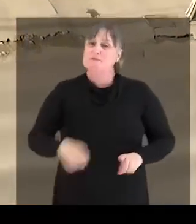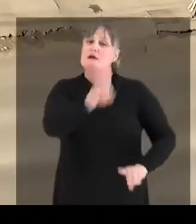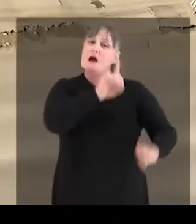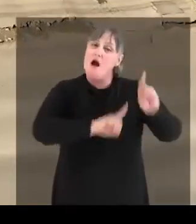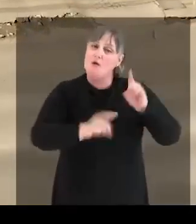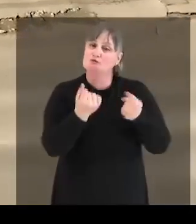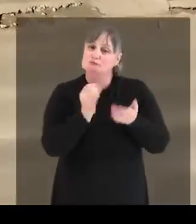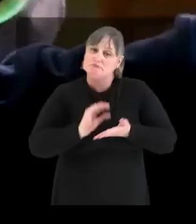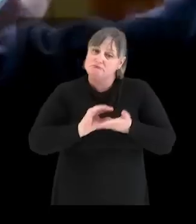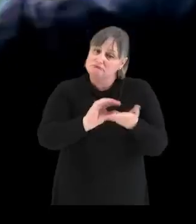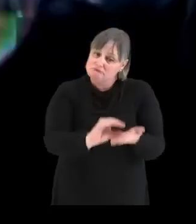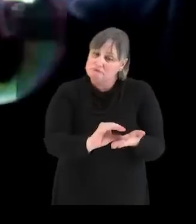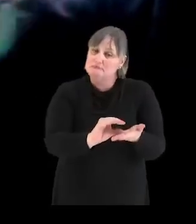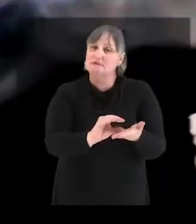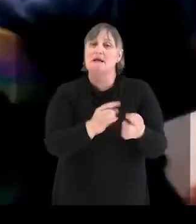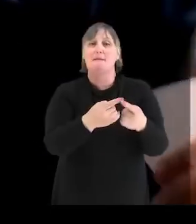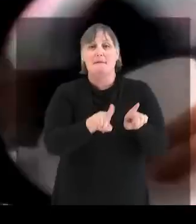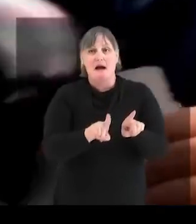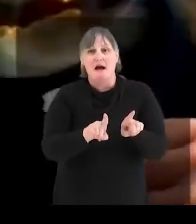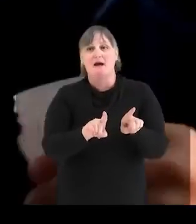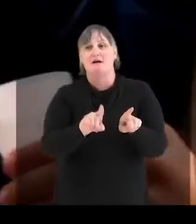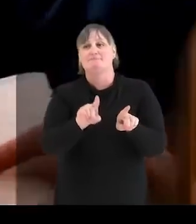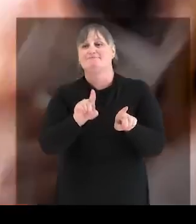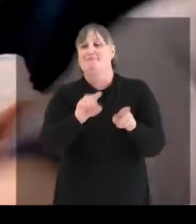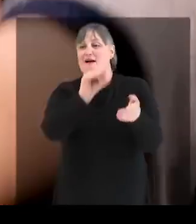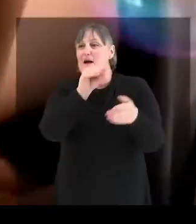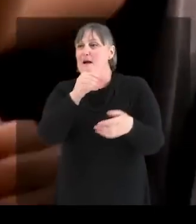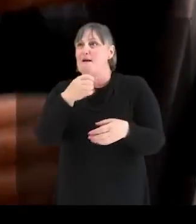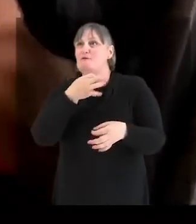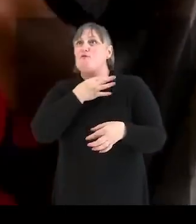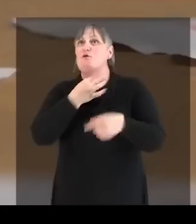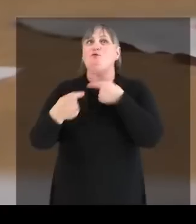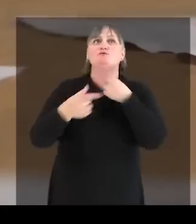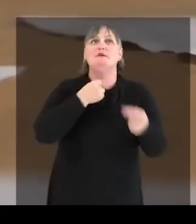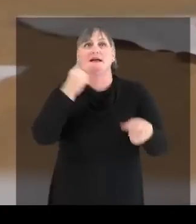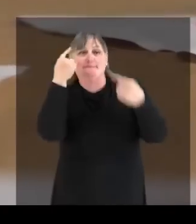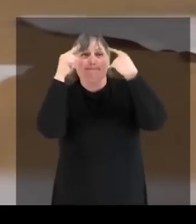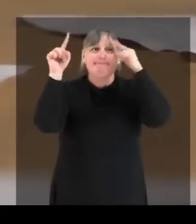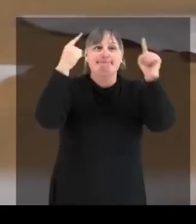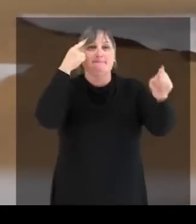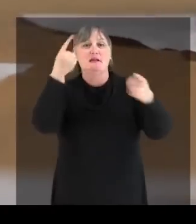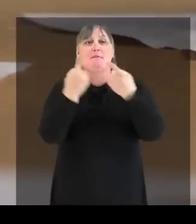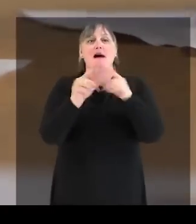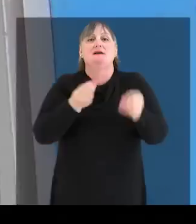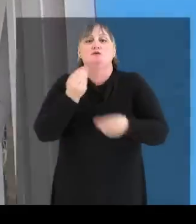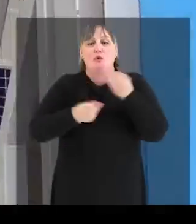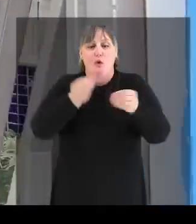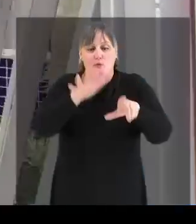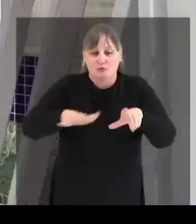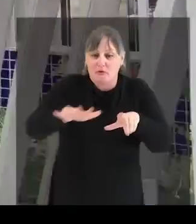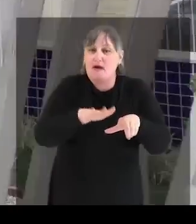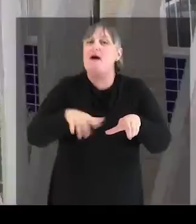com alguns recursos e muitas vontades e muitas inspirações. Mas para que se